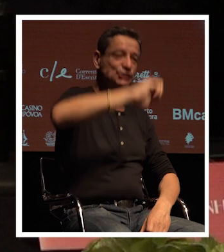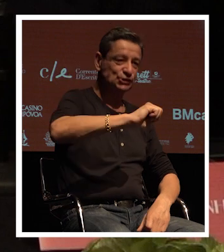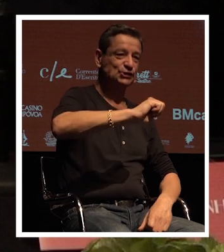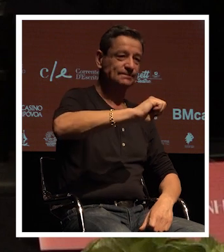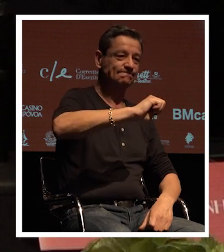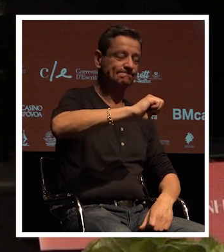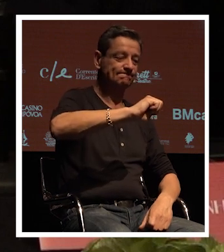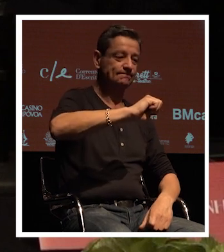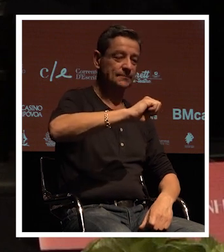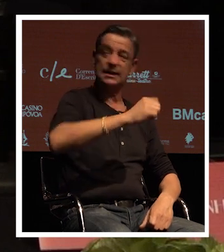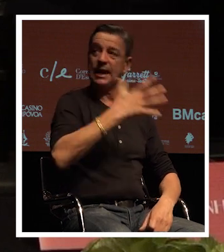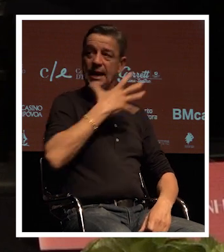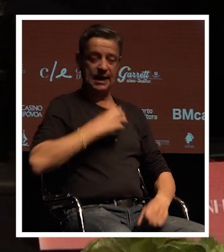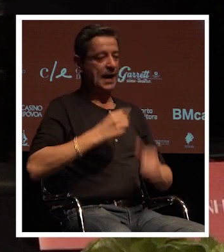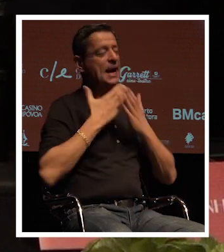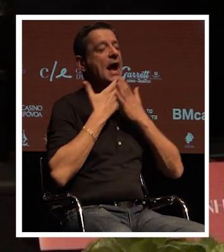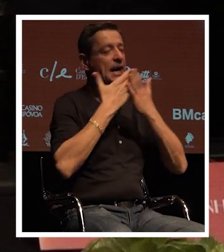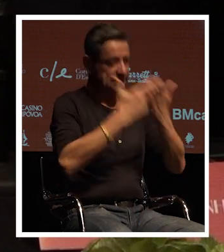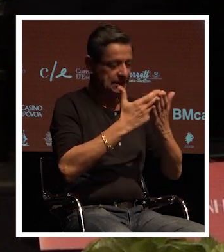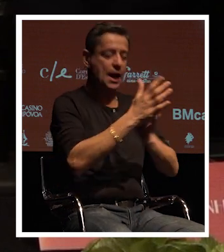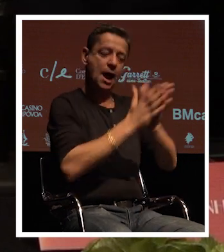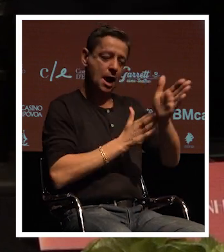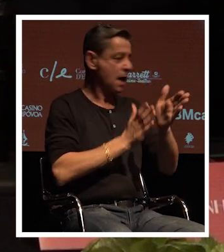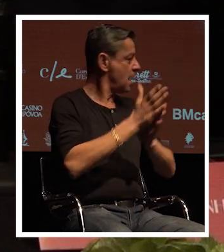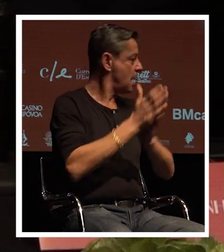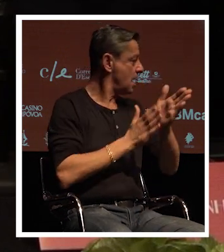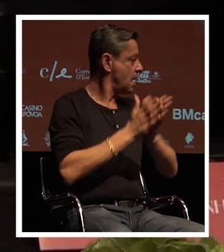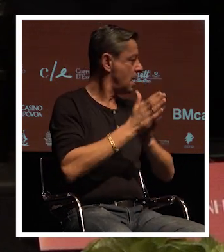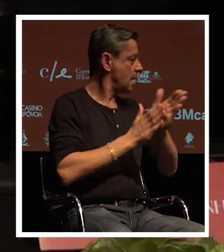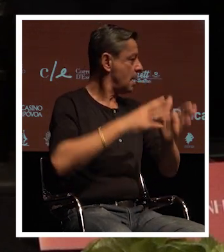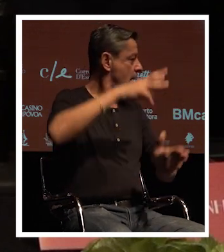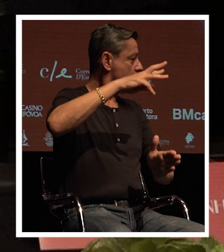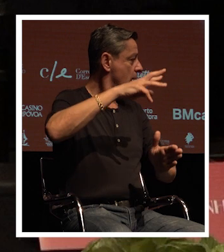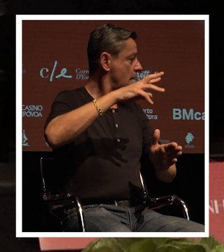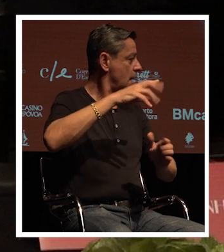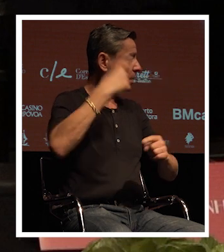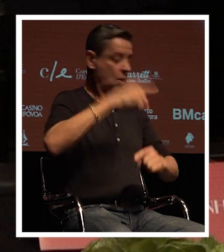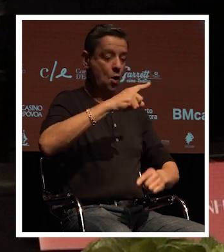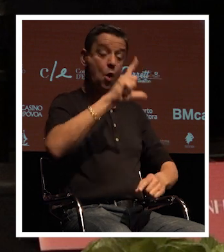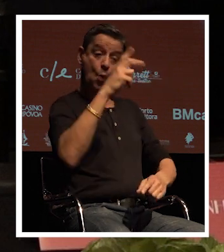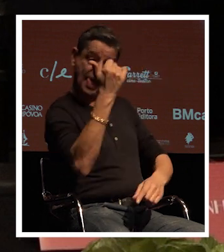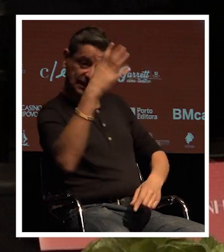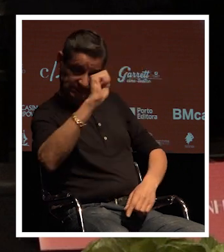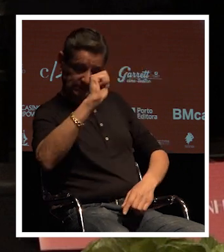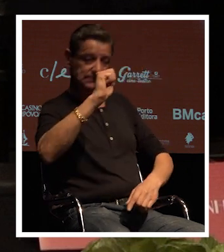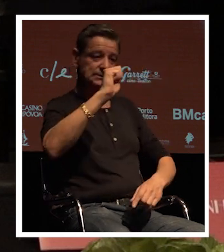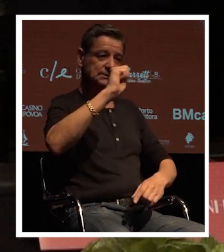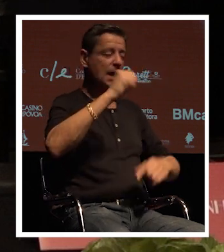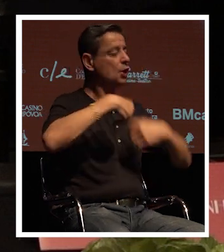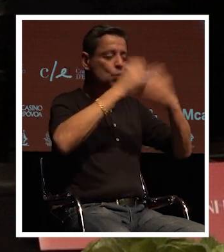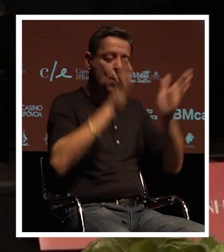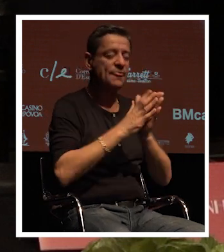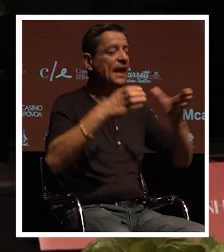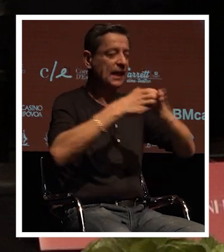obrigado e quero agradecer aproveitar para agradecer a Manuela Ribeiro e ao Luís Diamantino e a toda a equipa de correntes